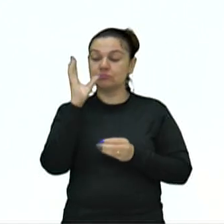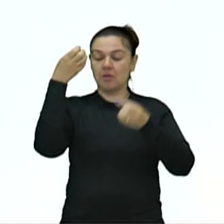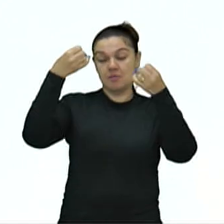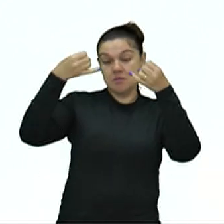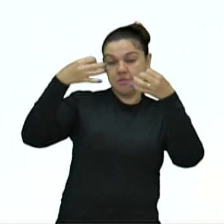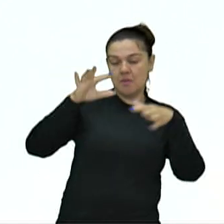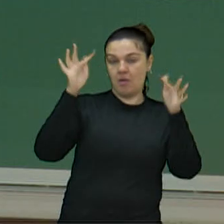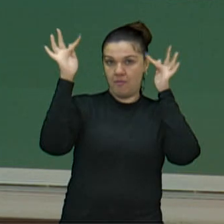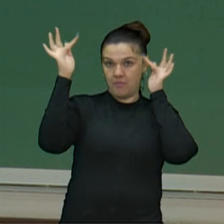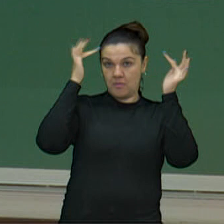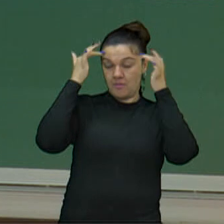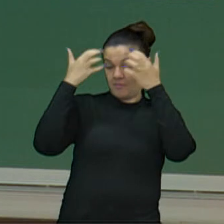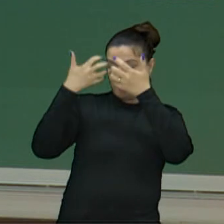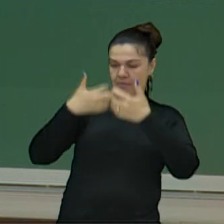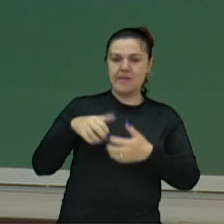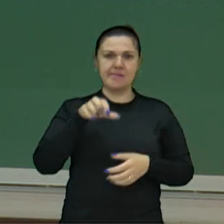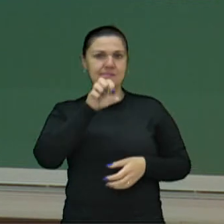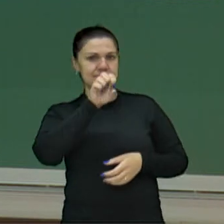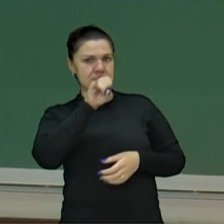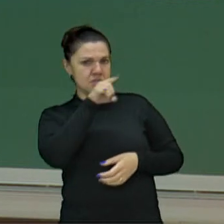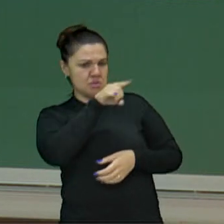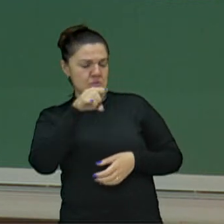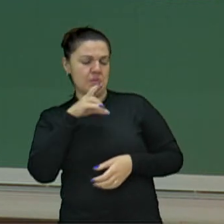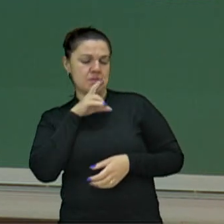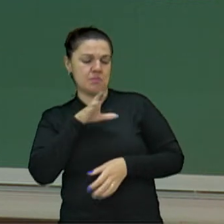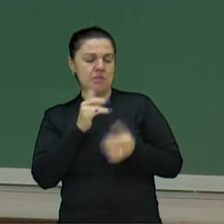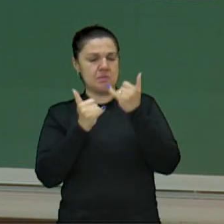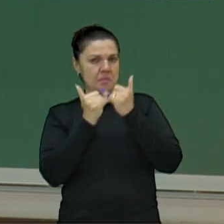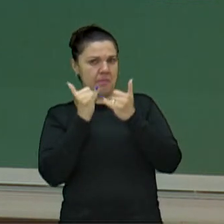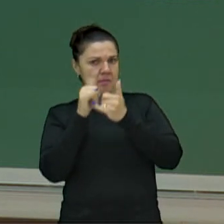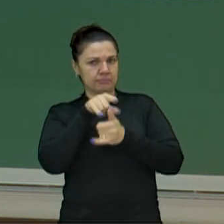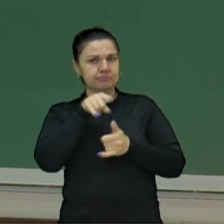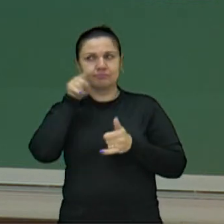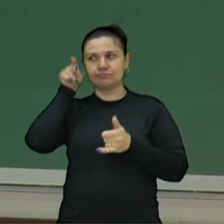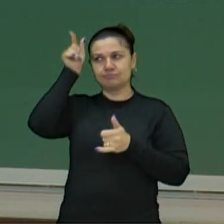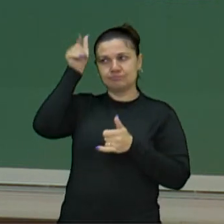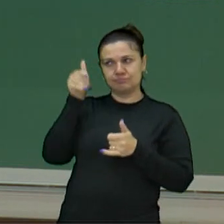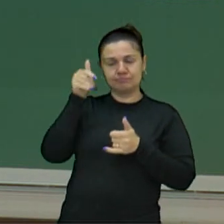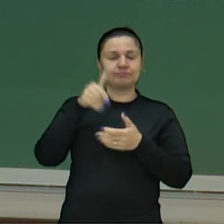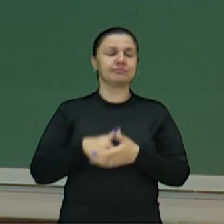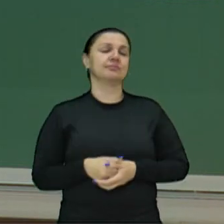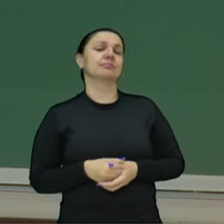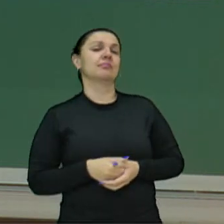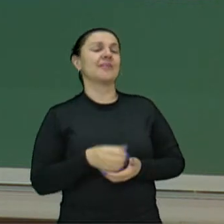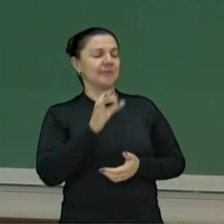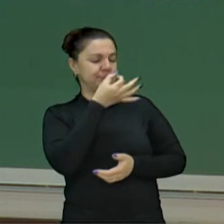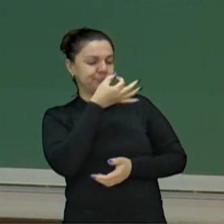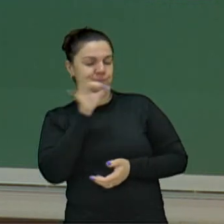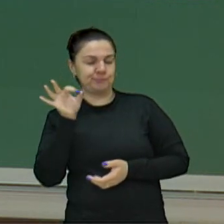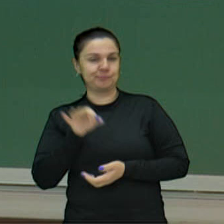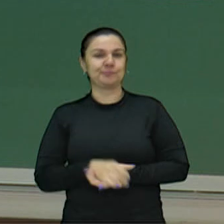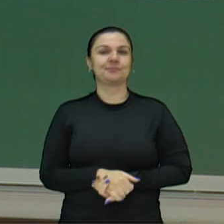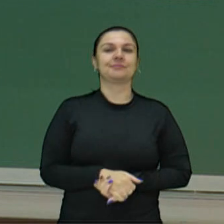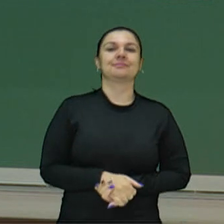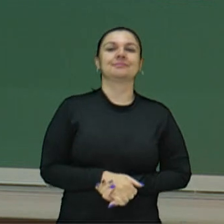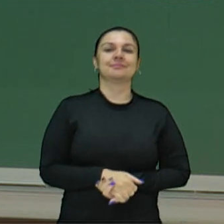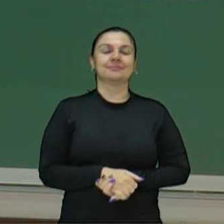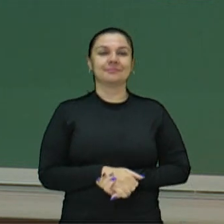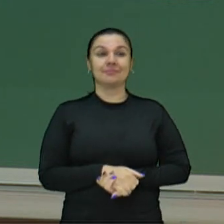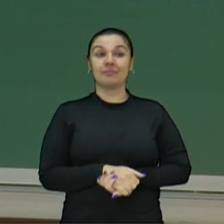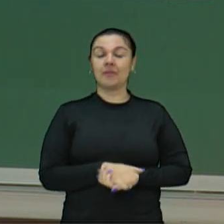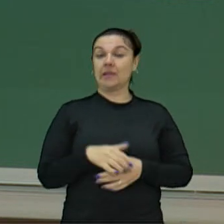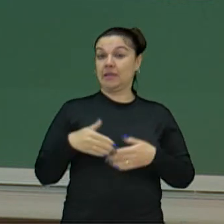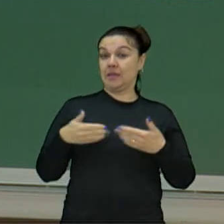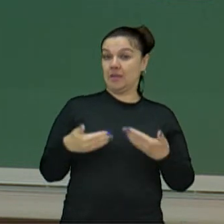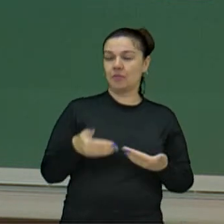explicá-los. Então, se a sua resposta ficou mais ou menos parecida com o que nós trouxemos nesse modelo, está ótimo.